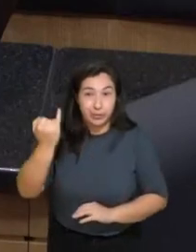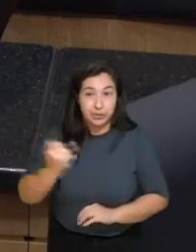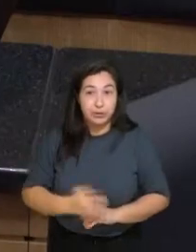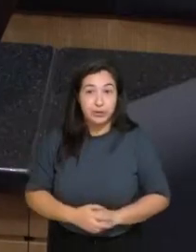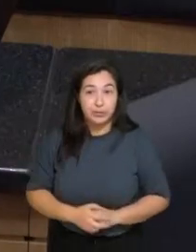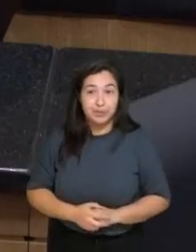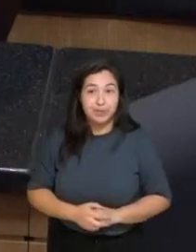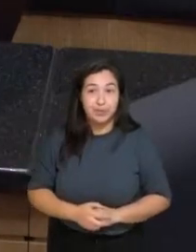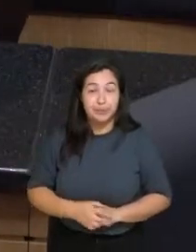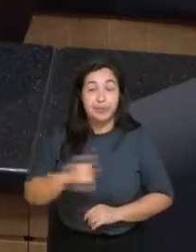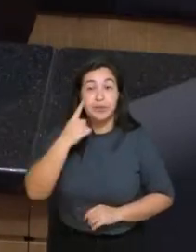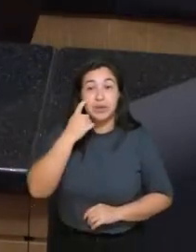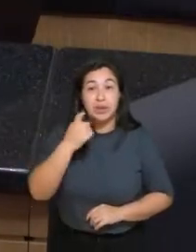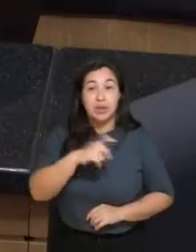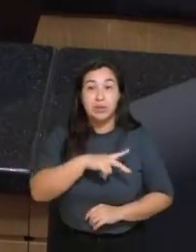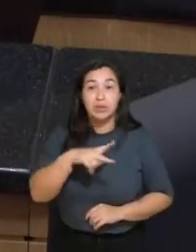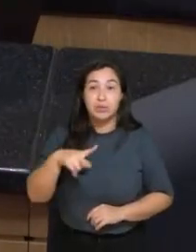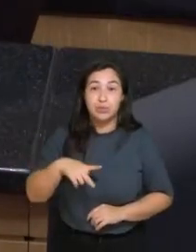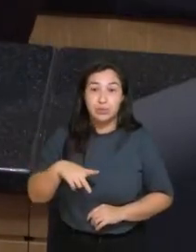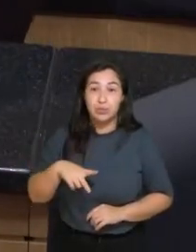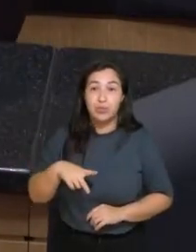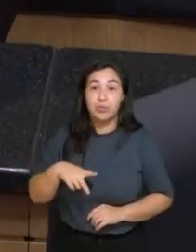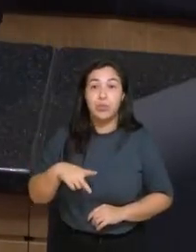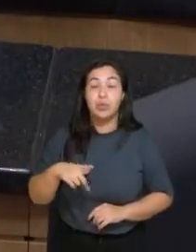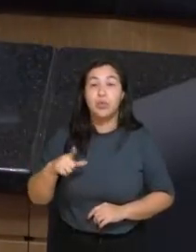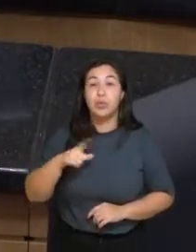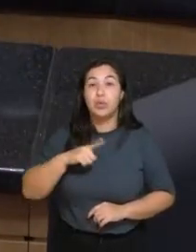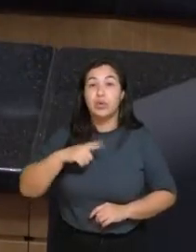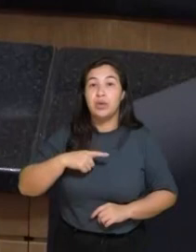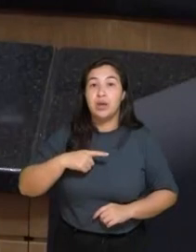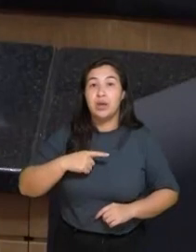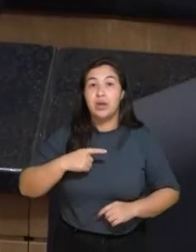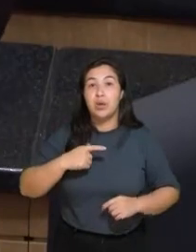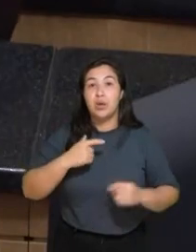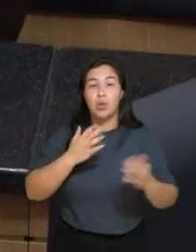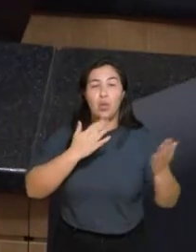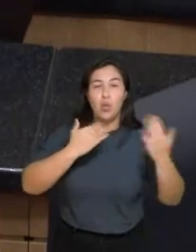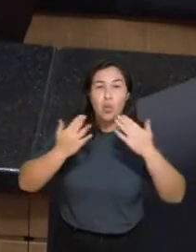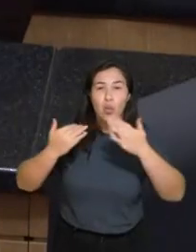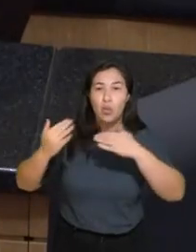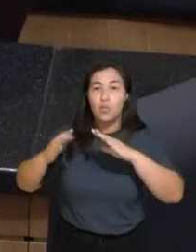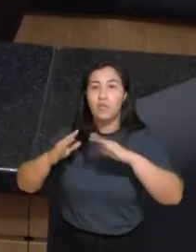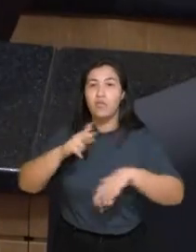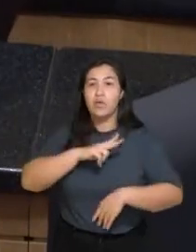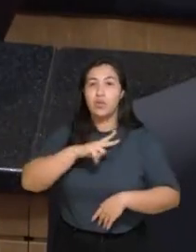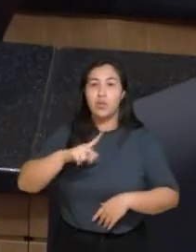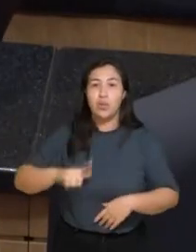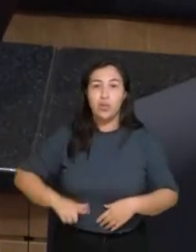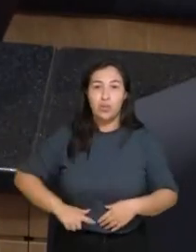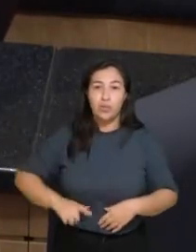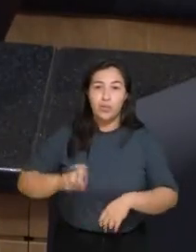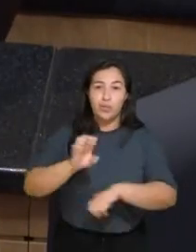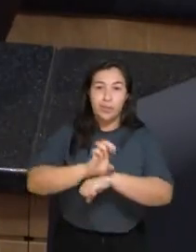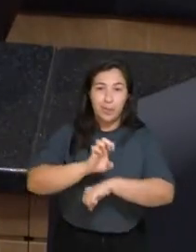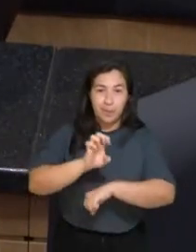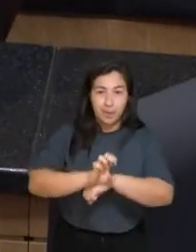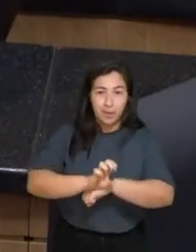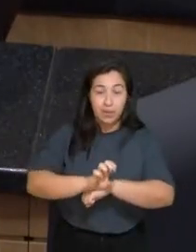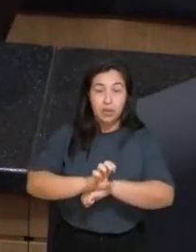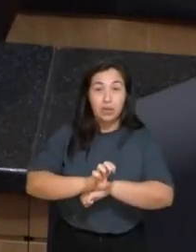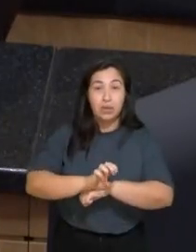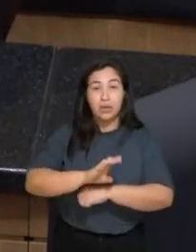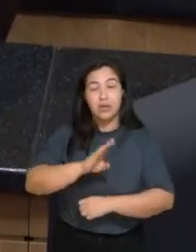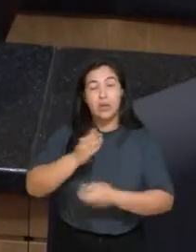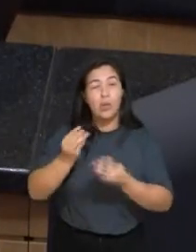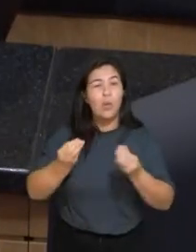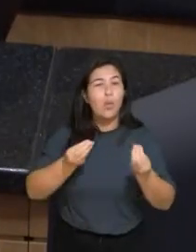tem interesse público e que houve todo um alinhamento também com o Governo do Estado, no sentido da